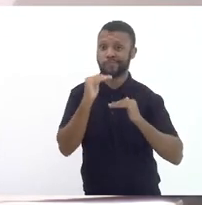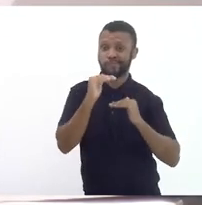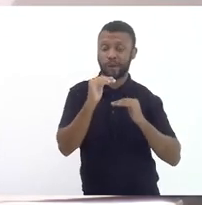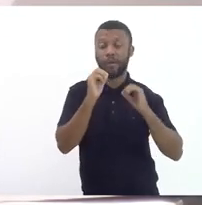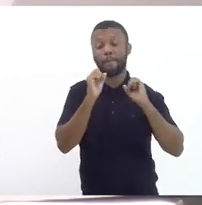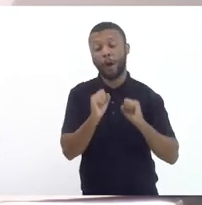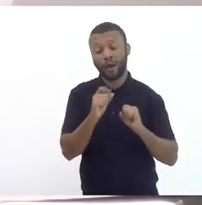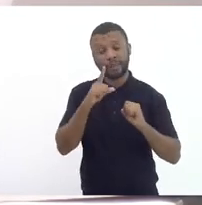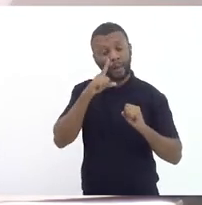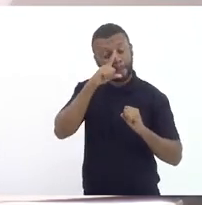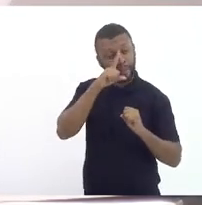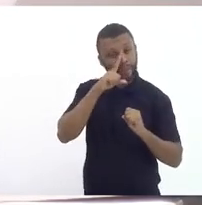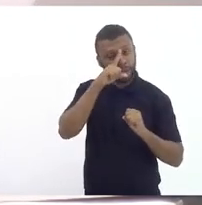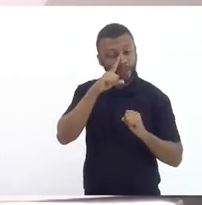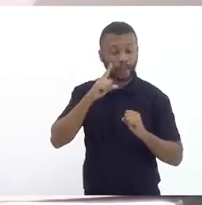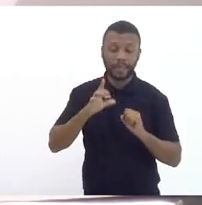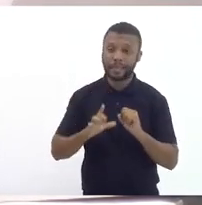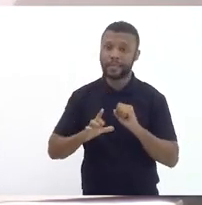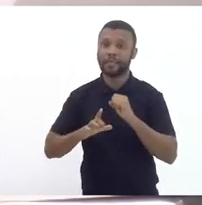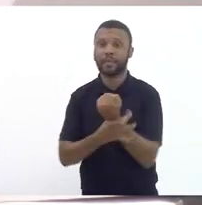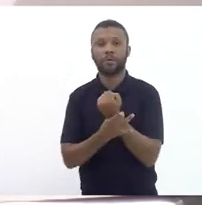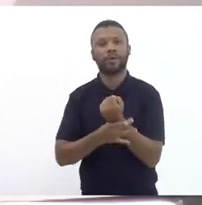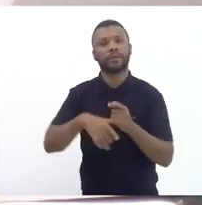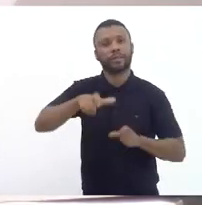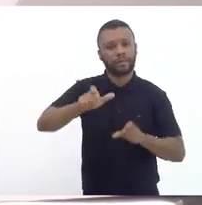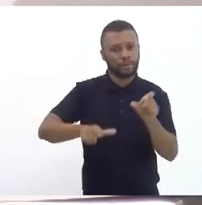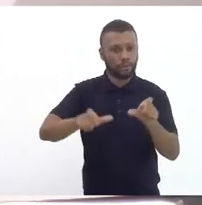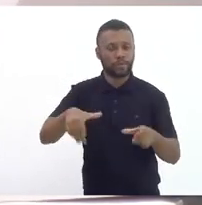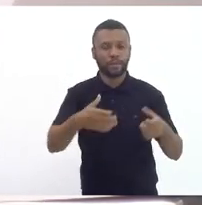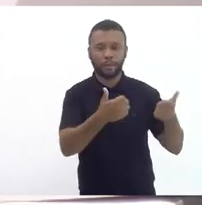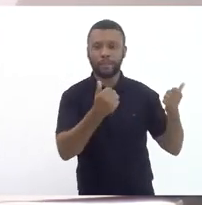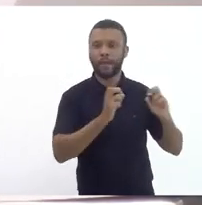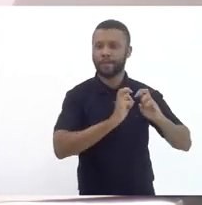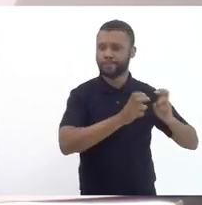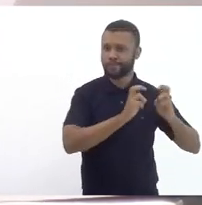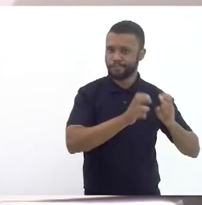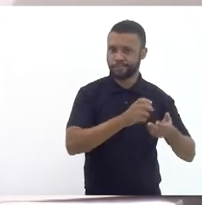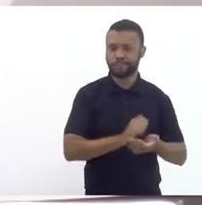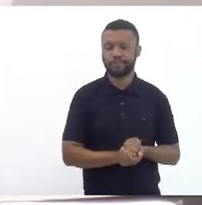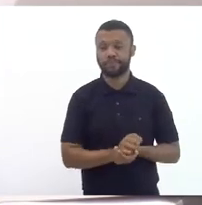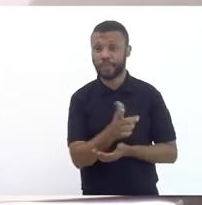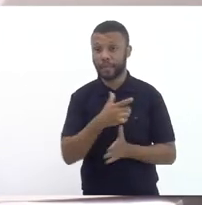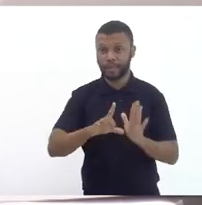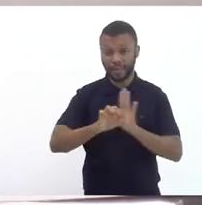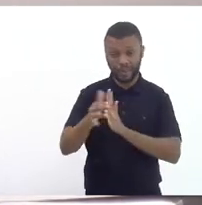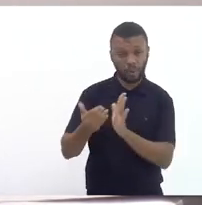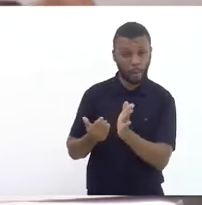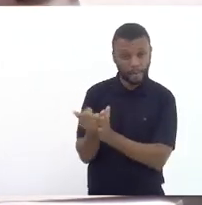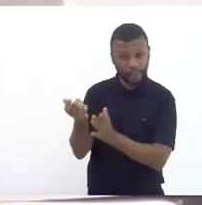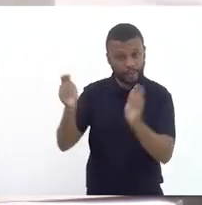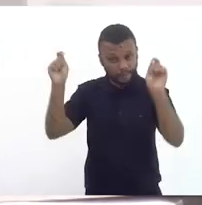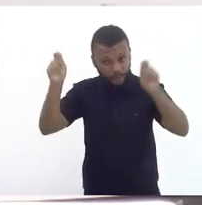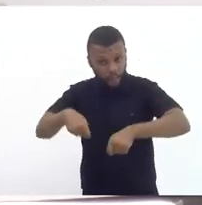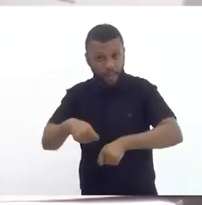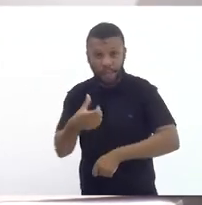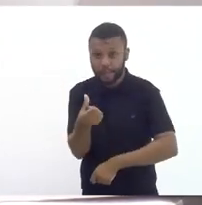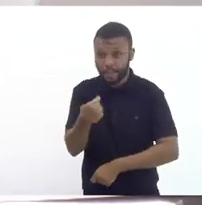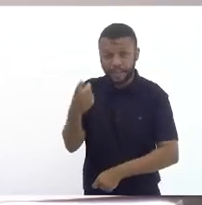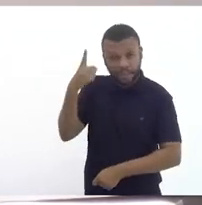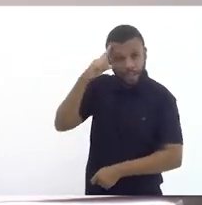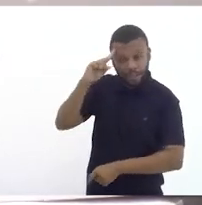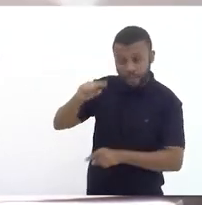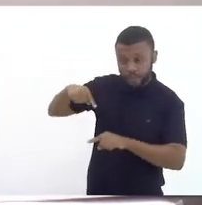a segurança dos passageiros. Essa lei entrará em vigor 60 dias após sua publicação. São duas